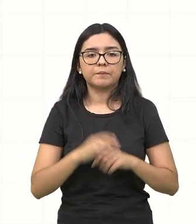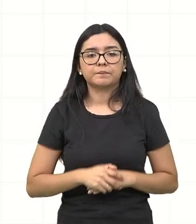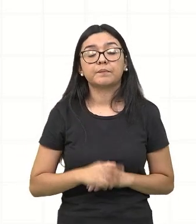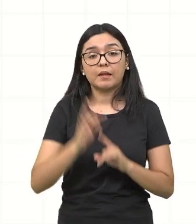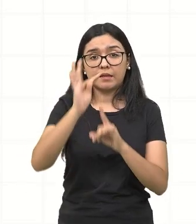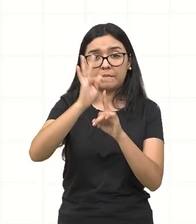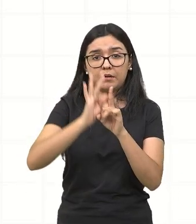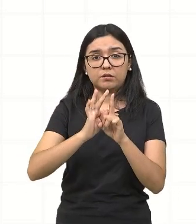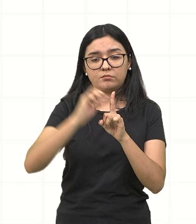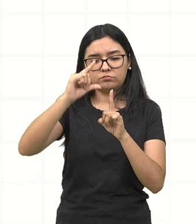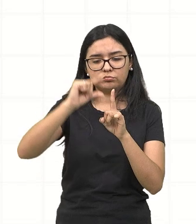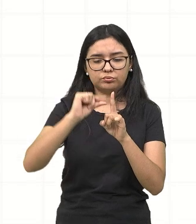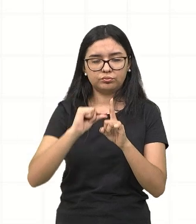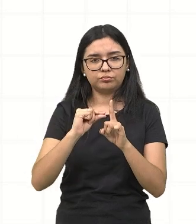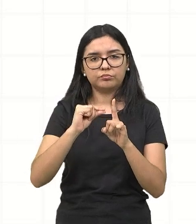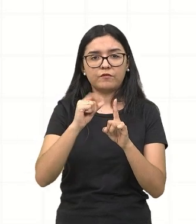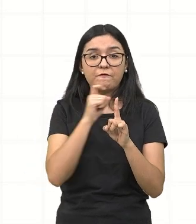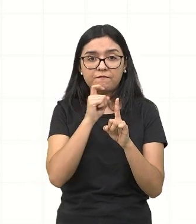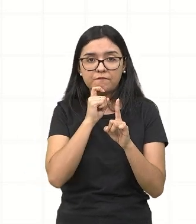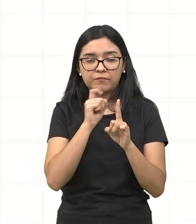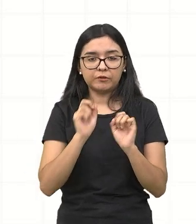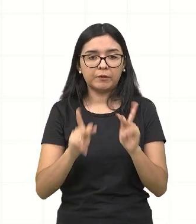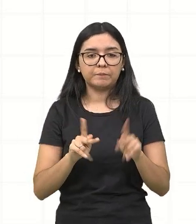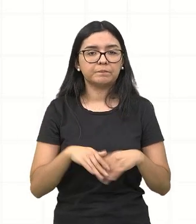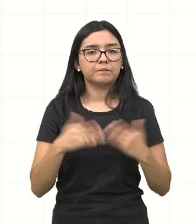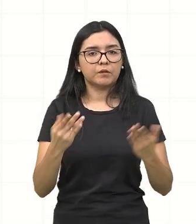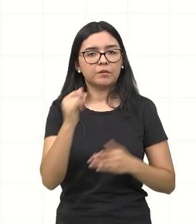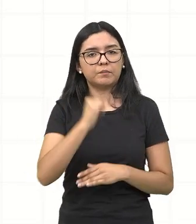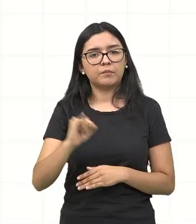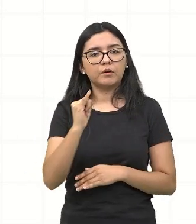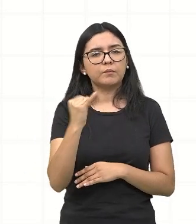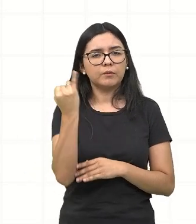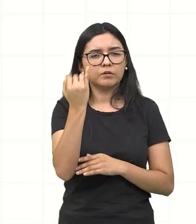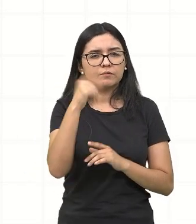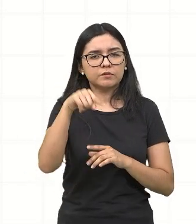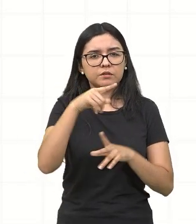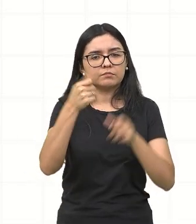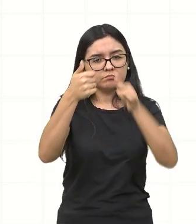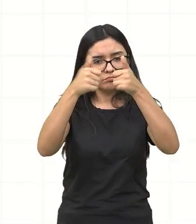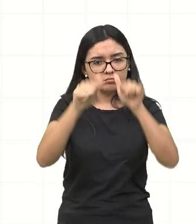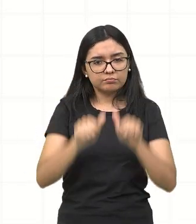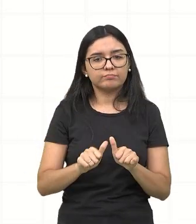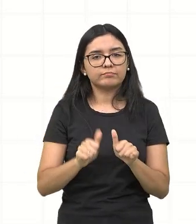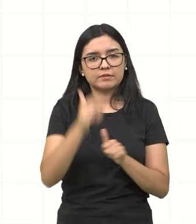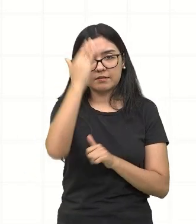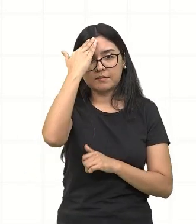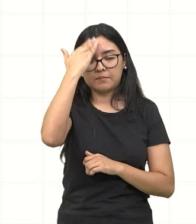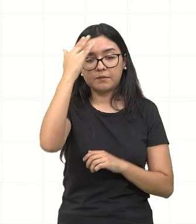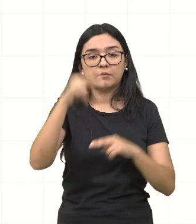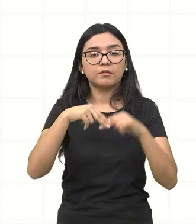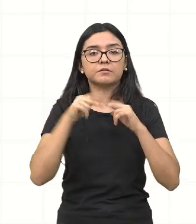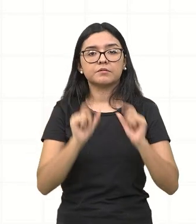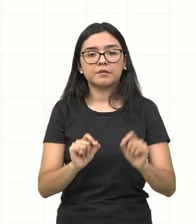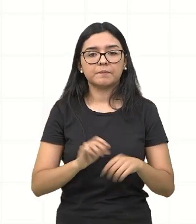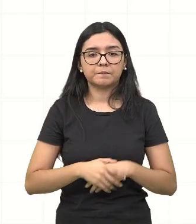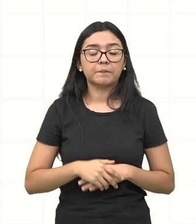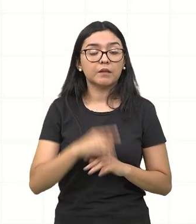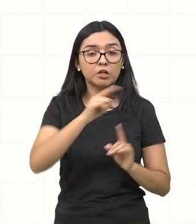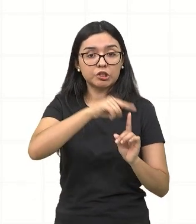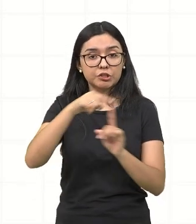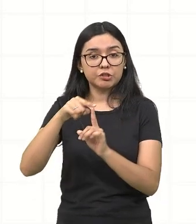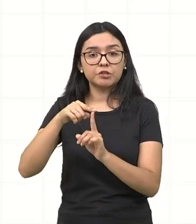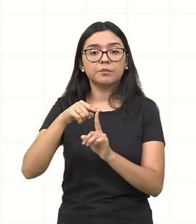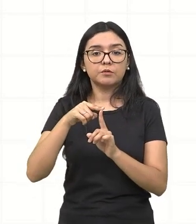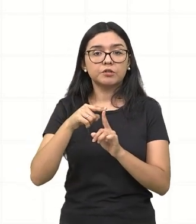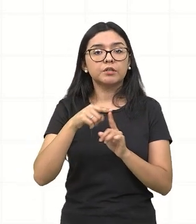menor temperatura prevista, tá bom? É muito importante você saber analisar esses diagramas, até porque esse tipo de